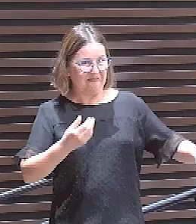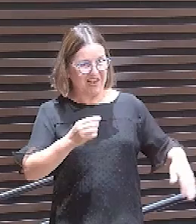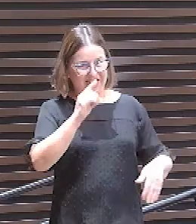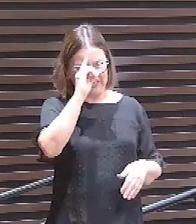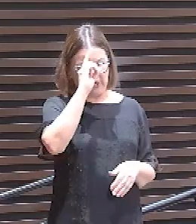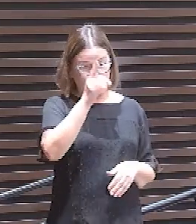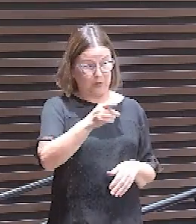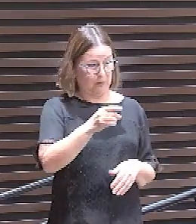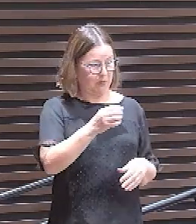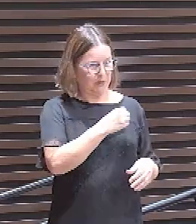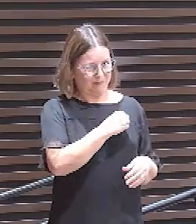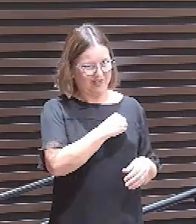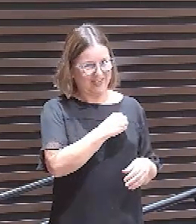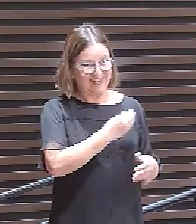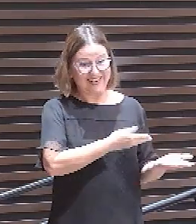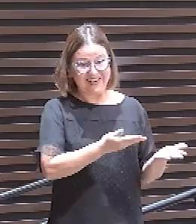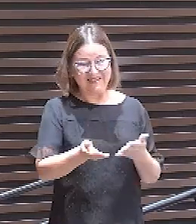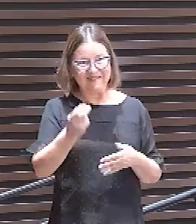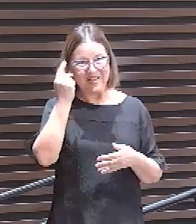do Filho do seu amor.